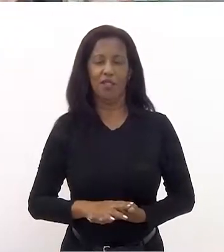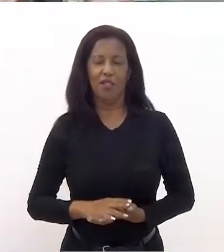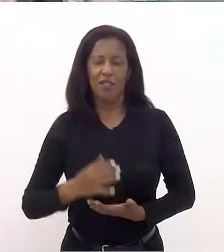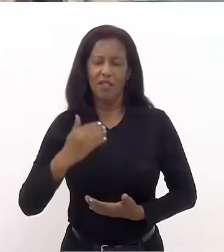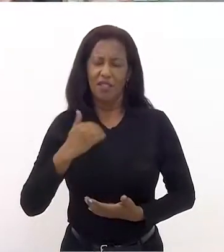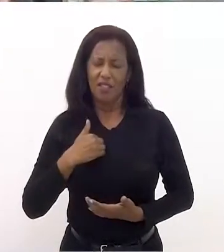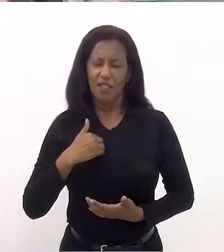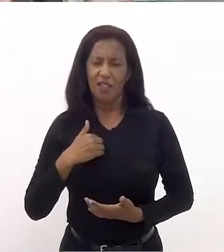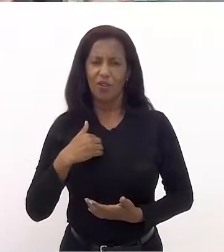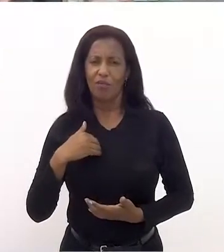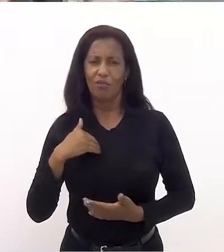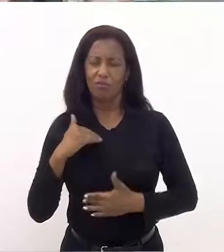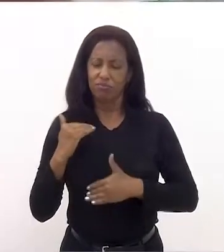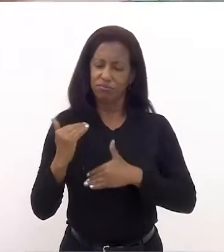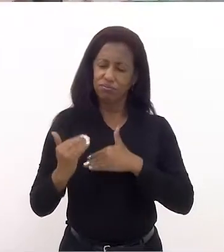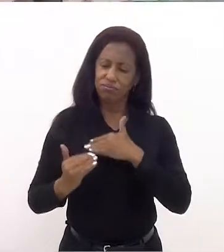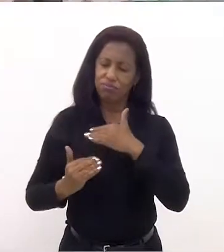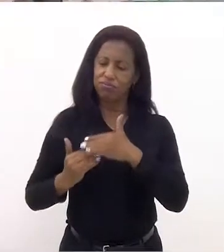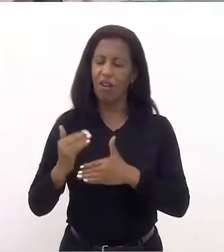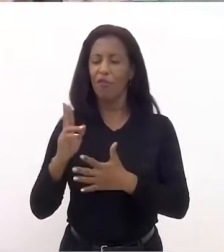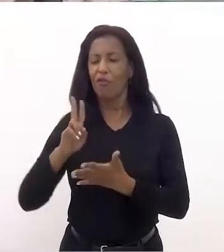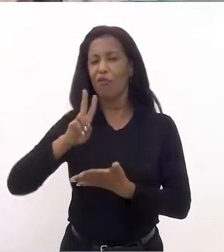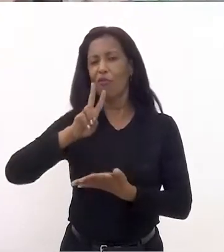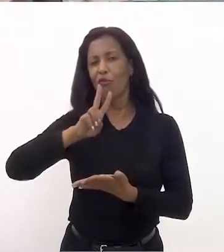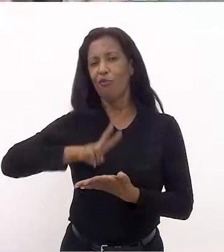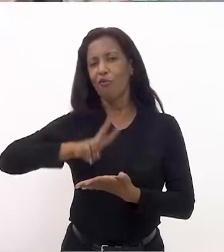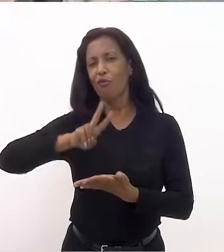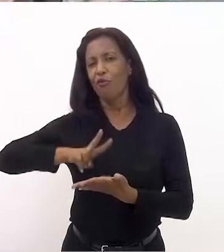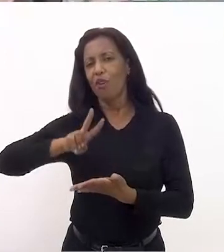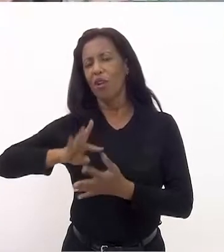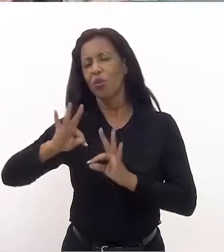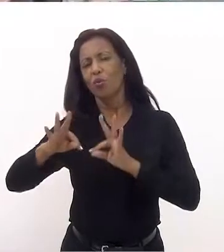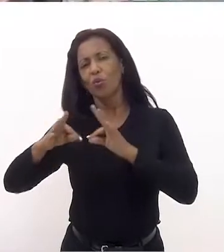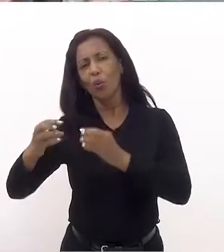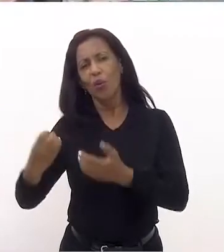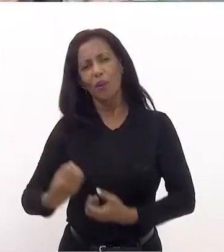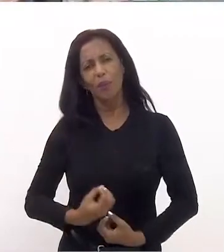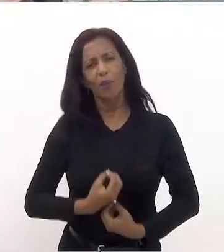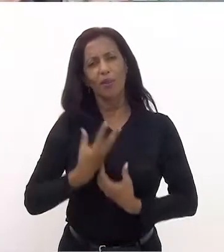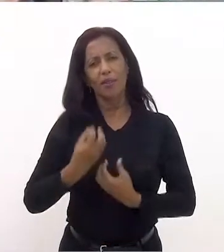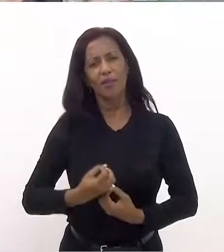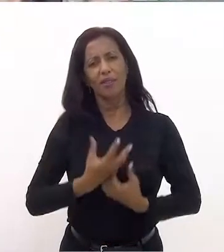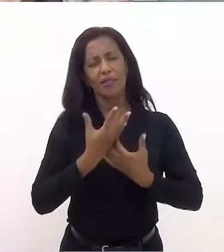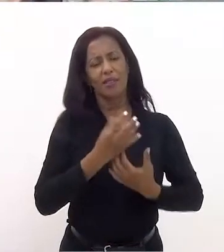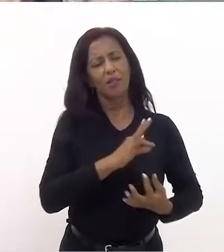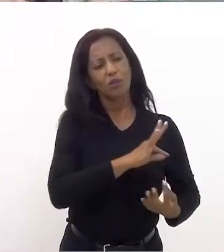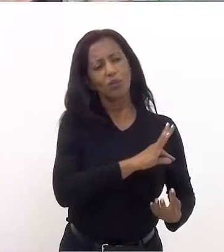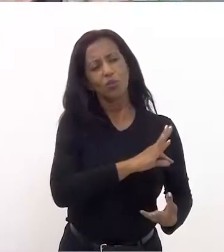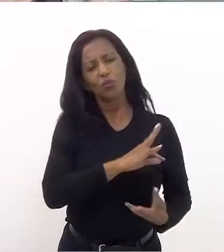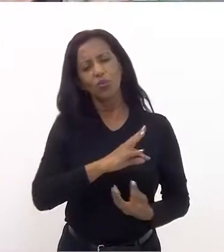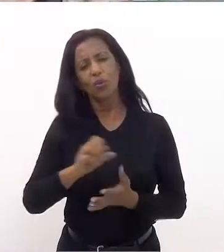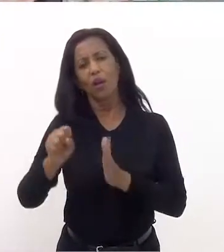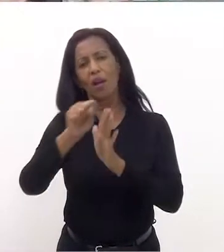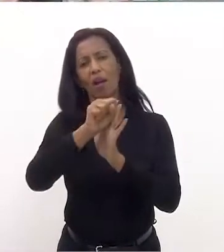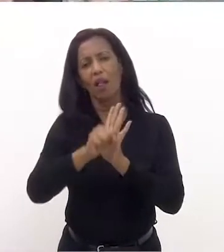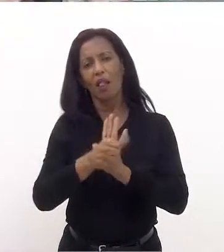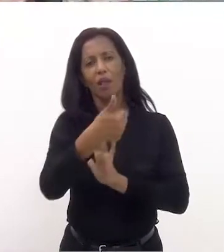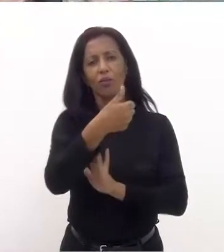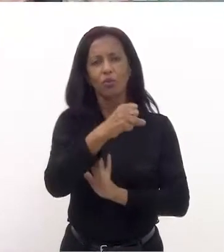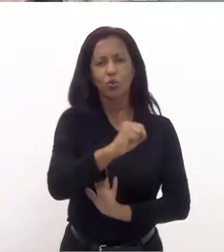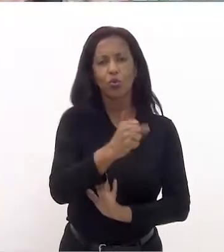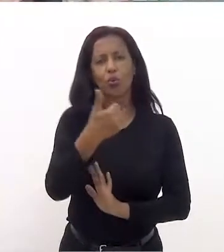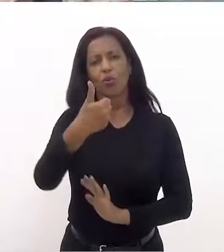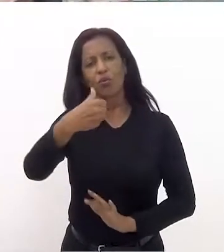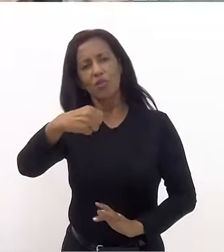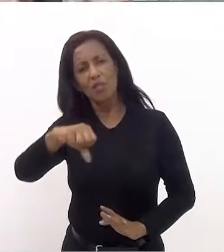me fiz lentamente. Fui lendo toda a poesia brasileira do século